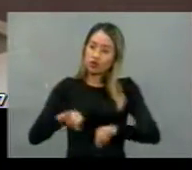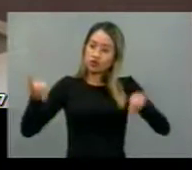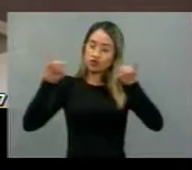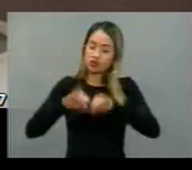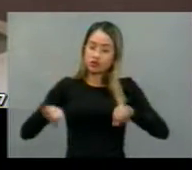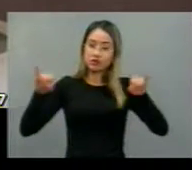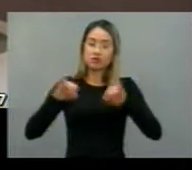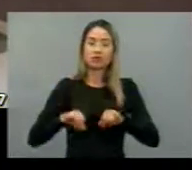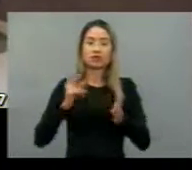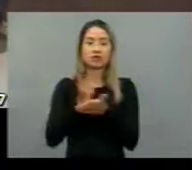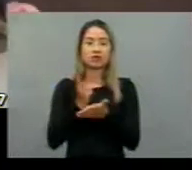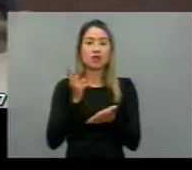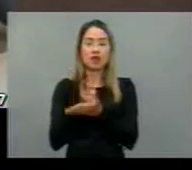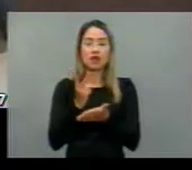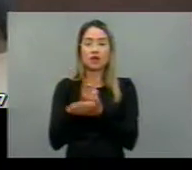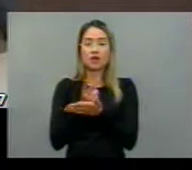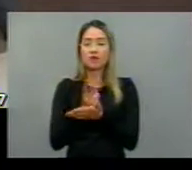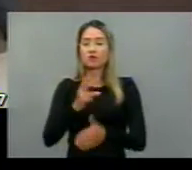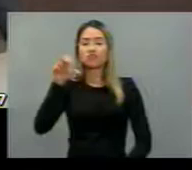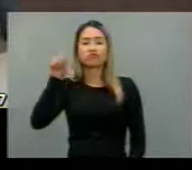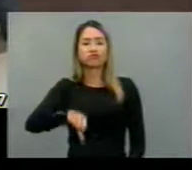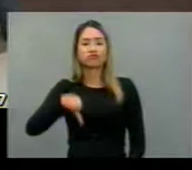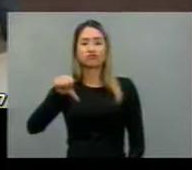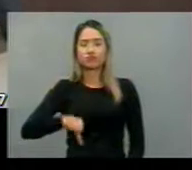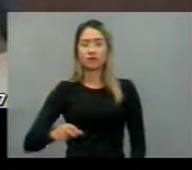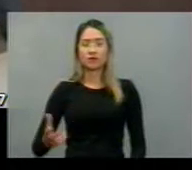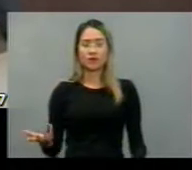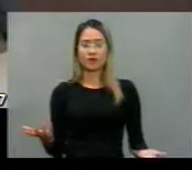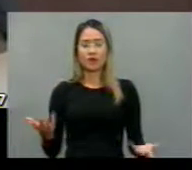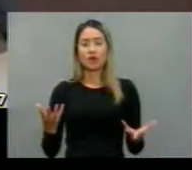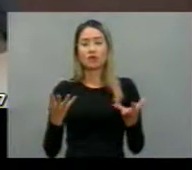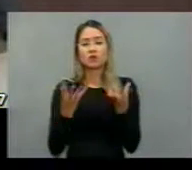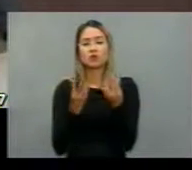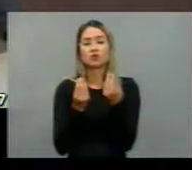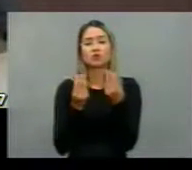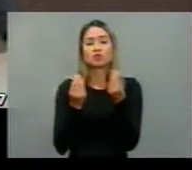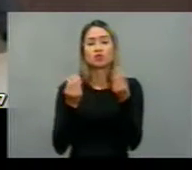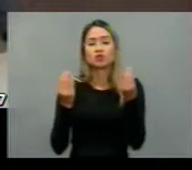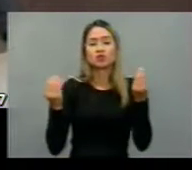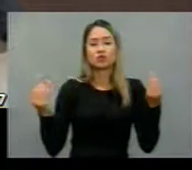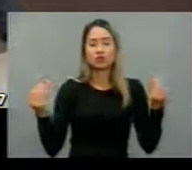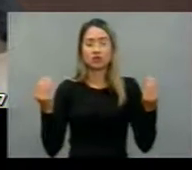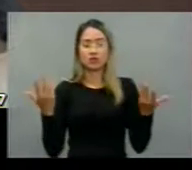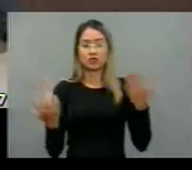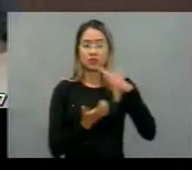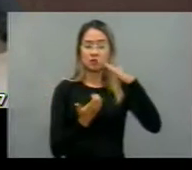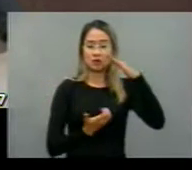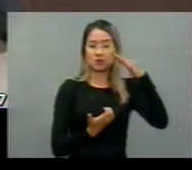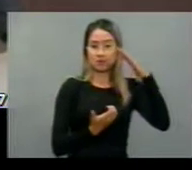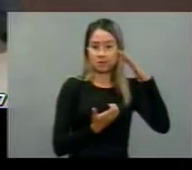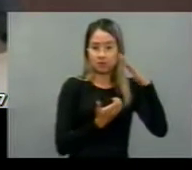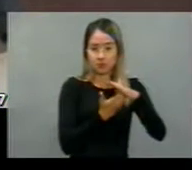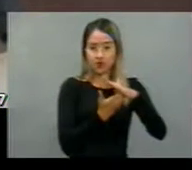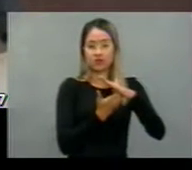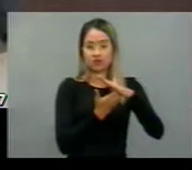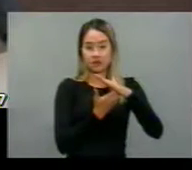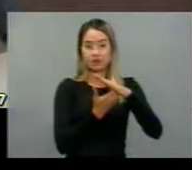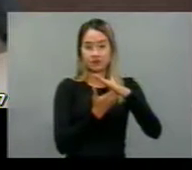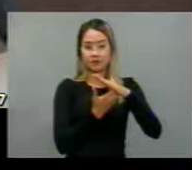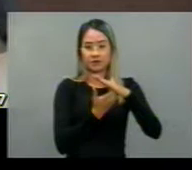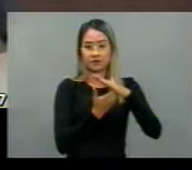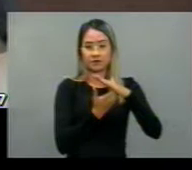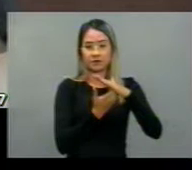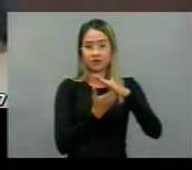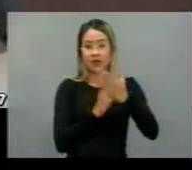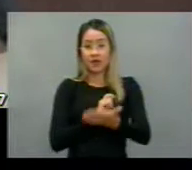expõe esse esquema de centenas de milhões de empresas que estão